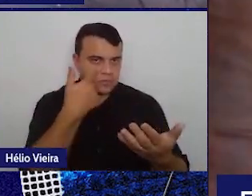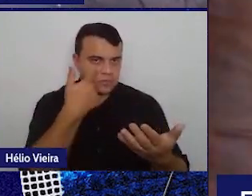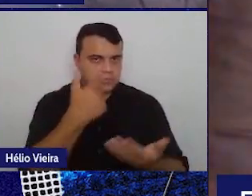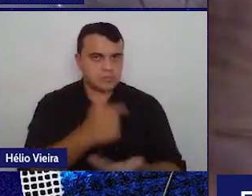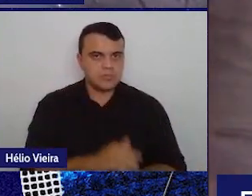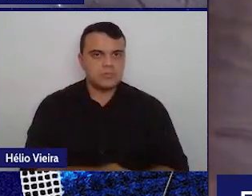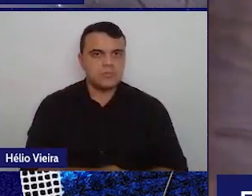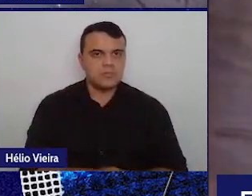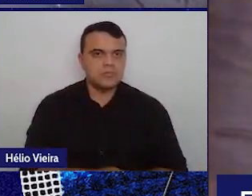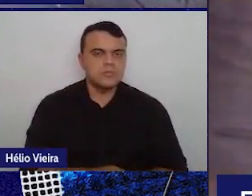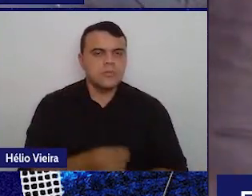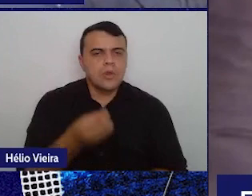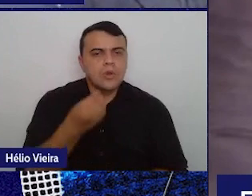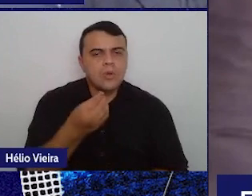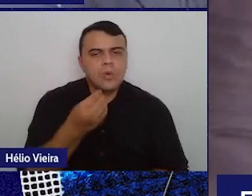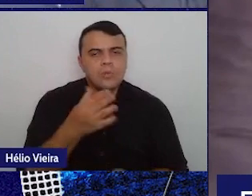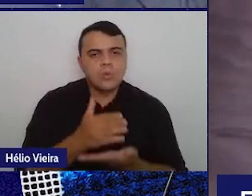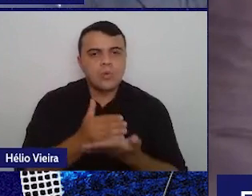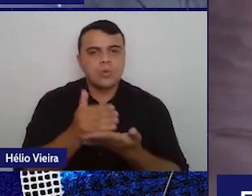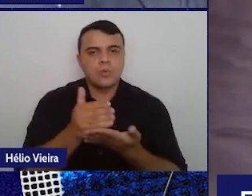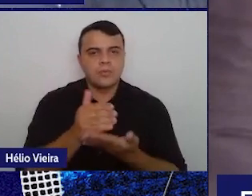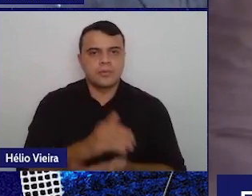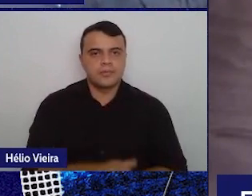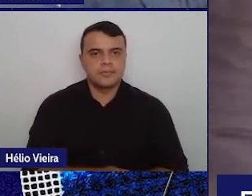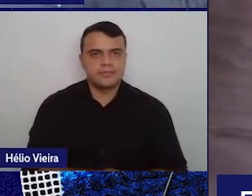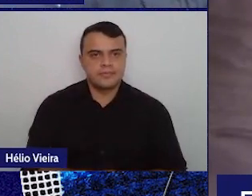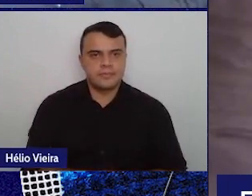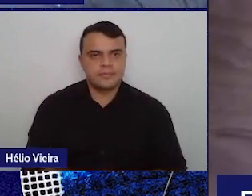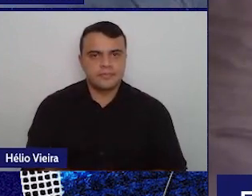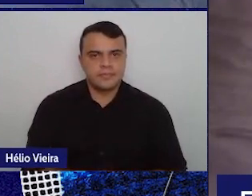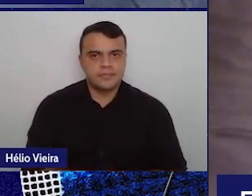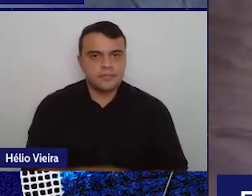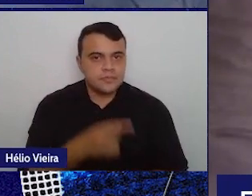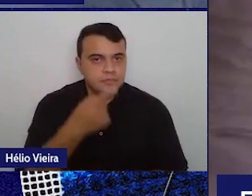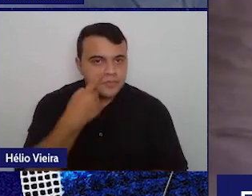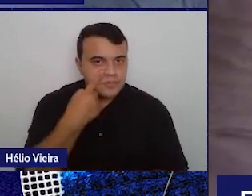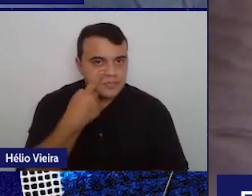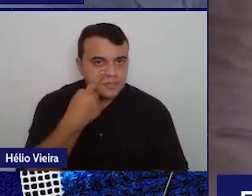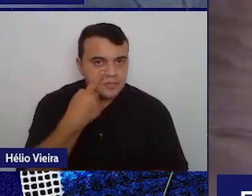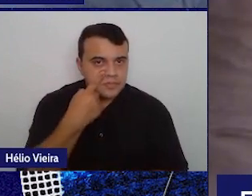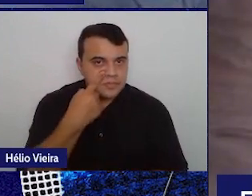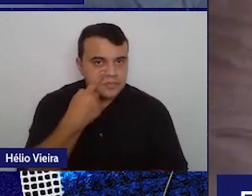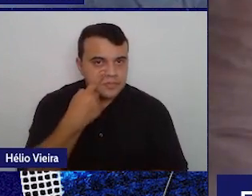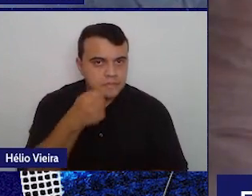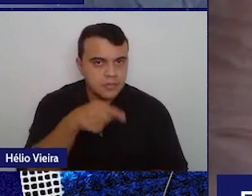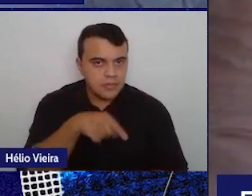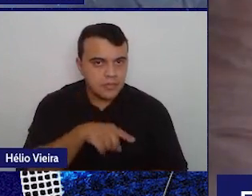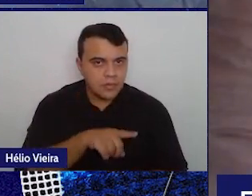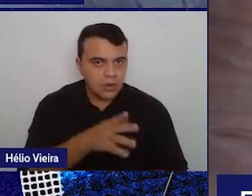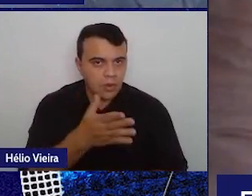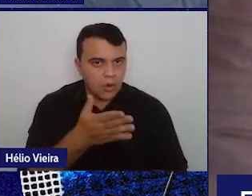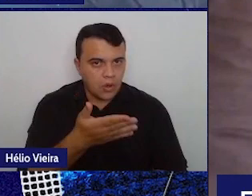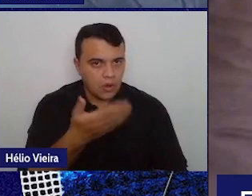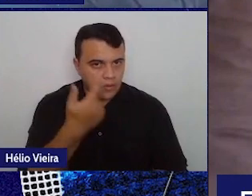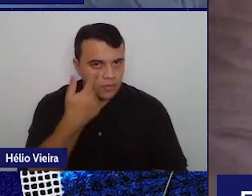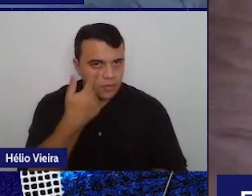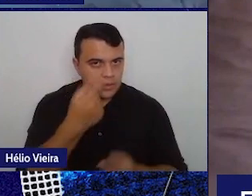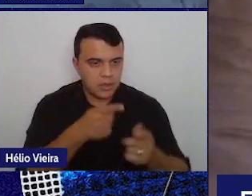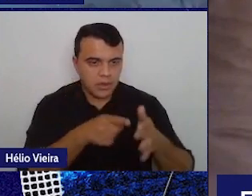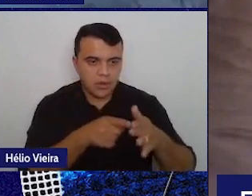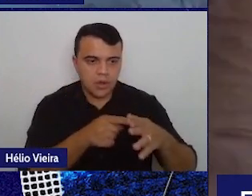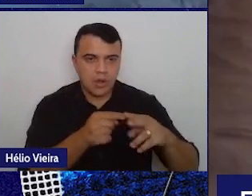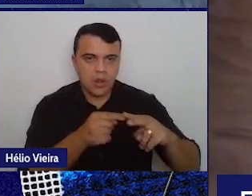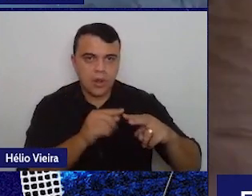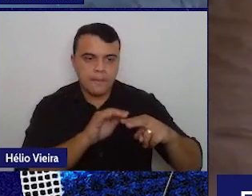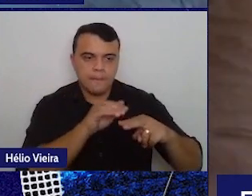E aí, como é que a gente começa? Vamos ver, ó, entra num buraquinho, salta um,